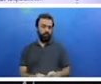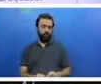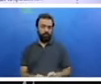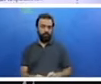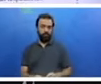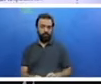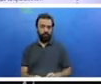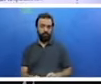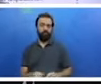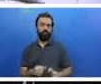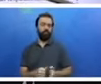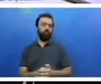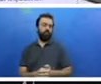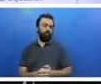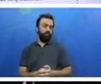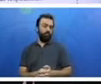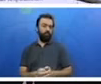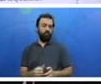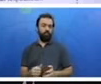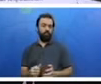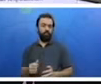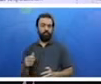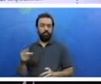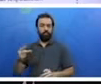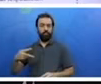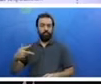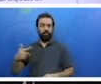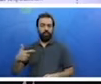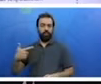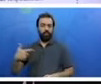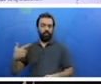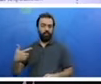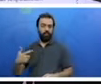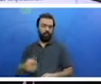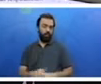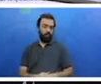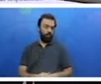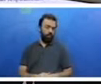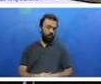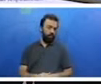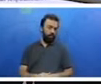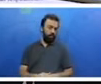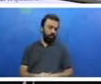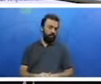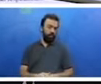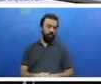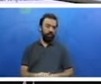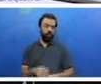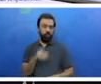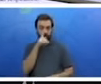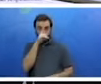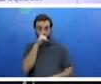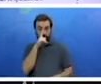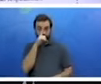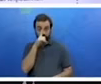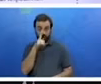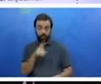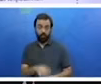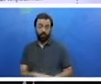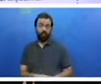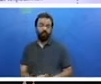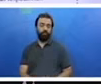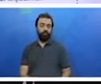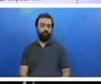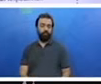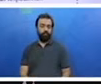cáustica ou corrosiva. É necessário equipamento de segurança. Nesse outro símbolo, identifica substâncias